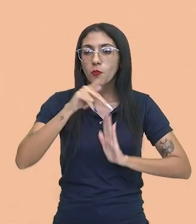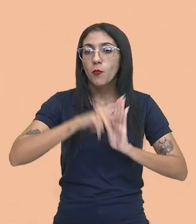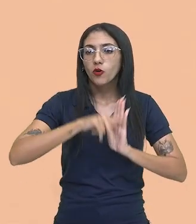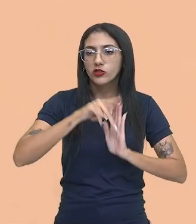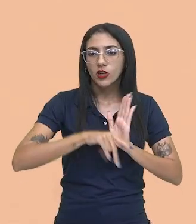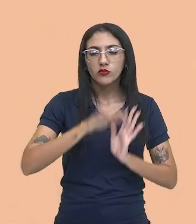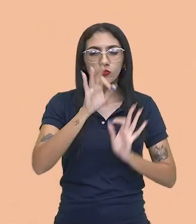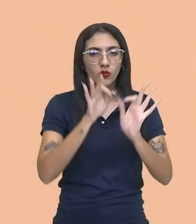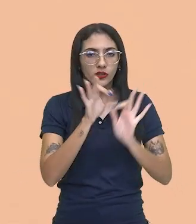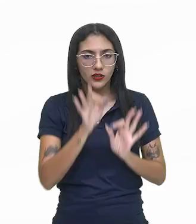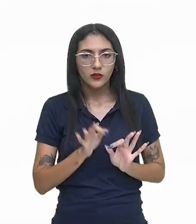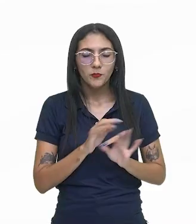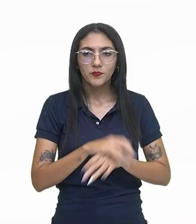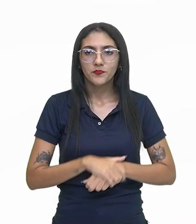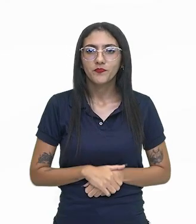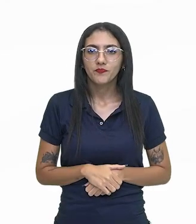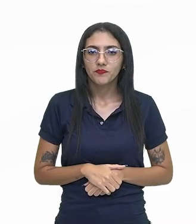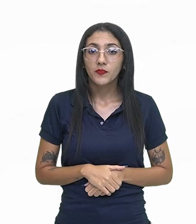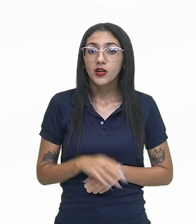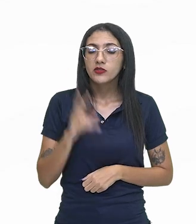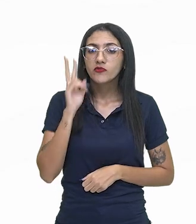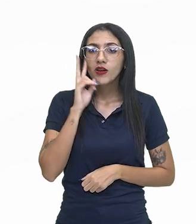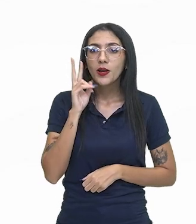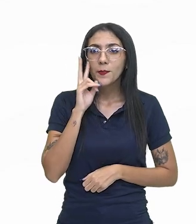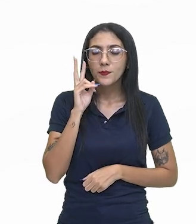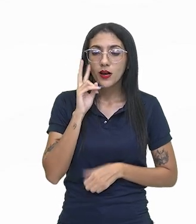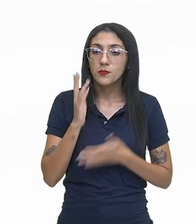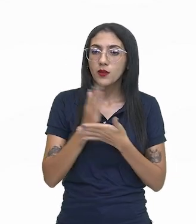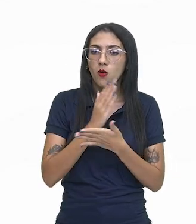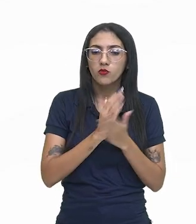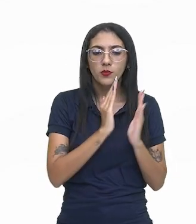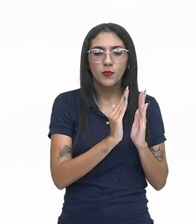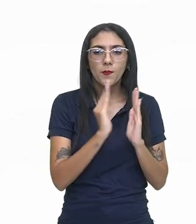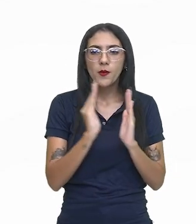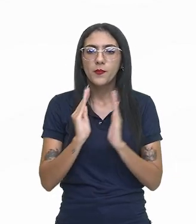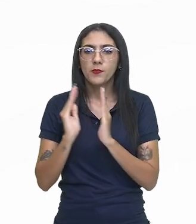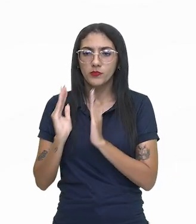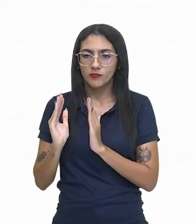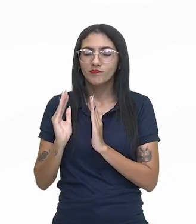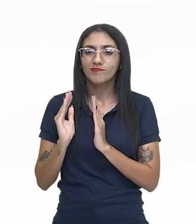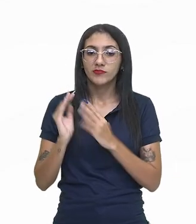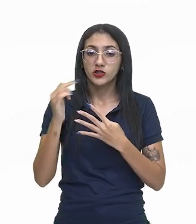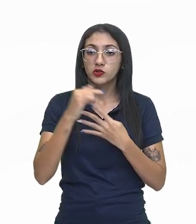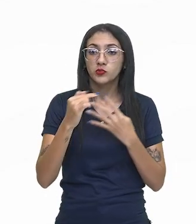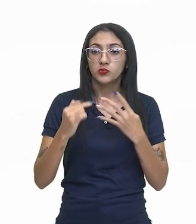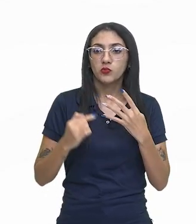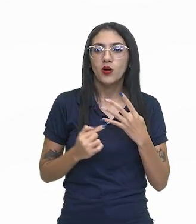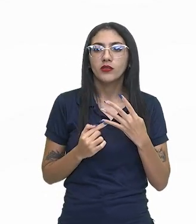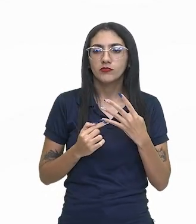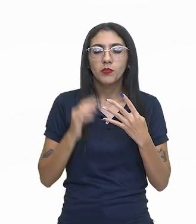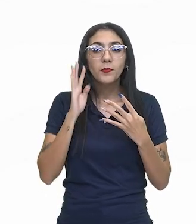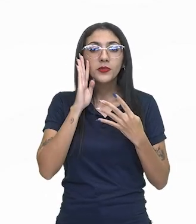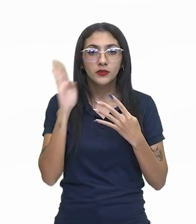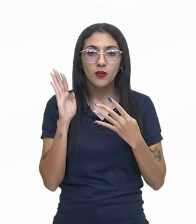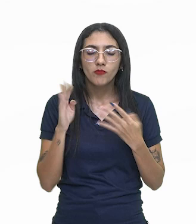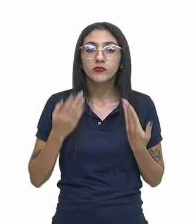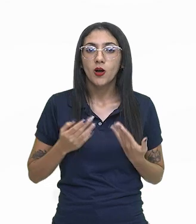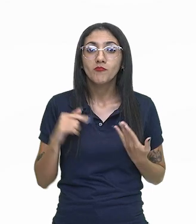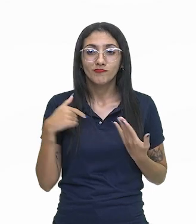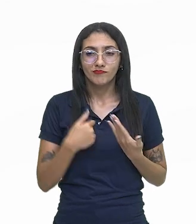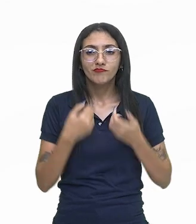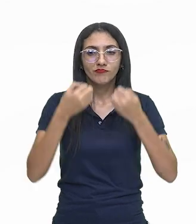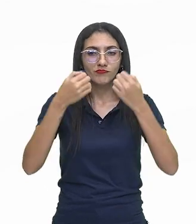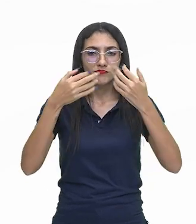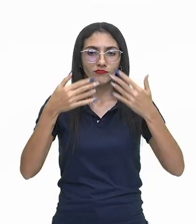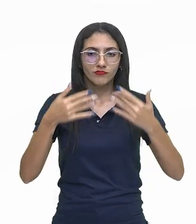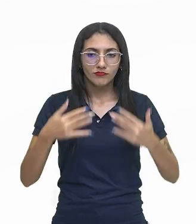Diretor. A gente vai relembrar agora algumas etapas do Plano Diretor. Nós temos 4 etapas principais. Aqui para as nossas aulas, a